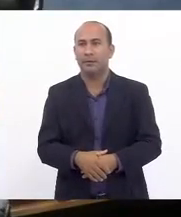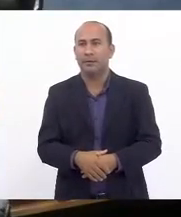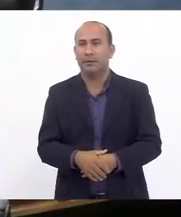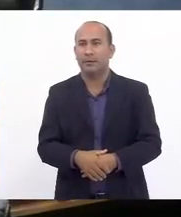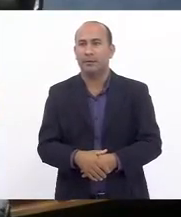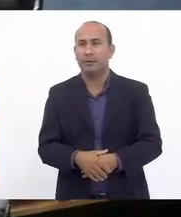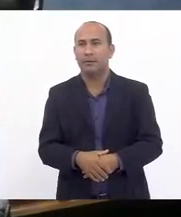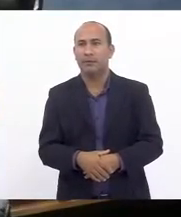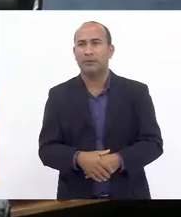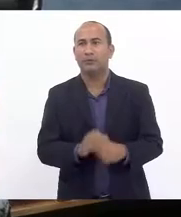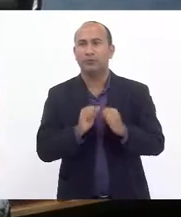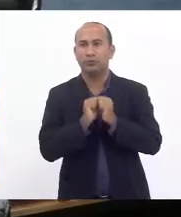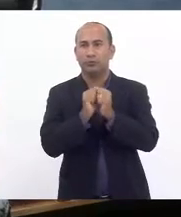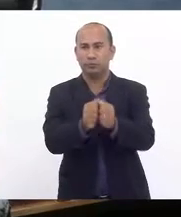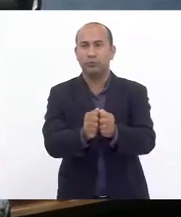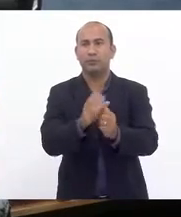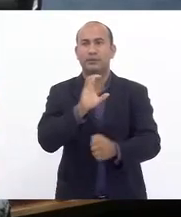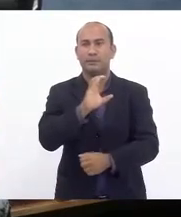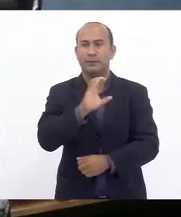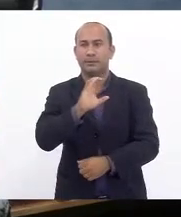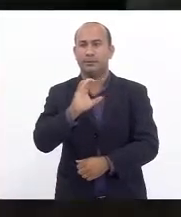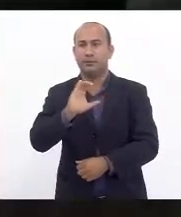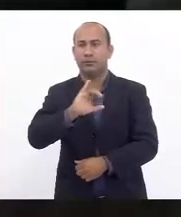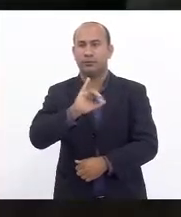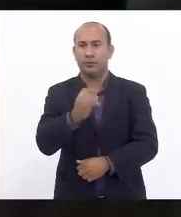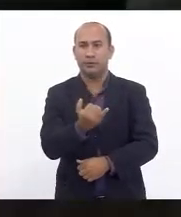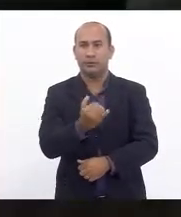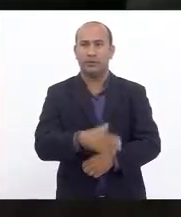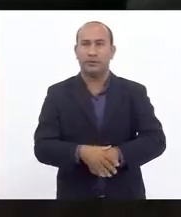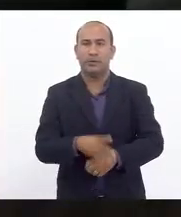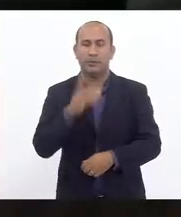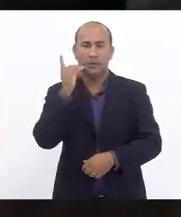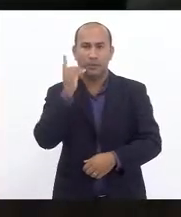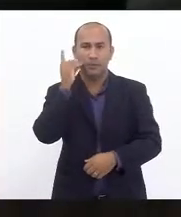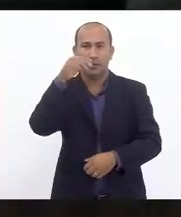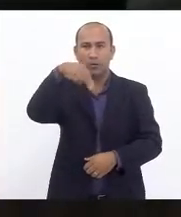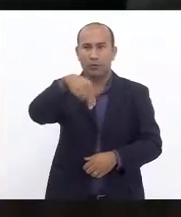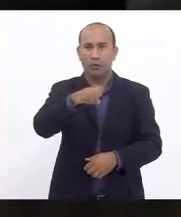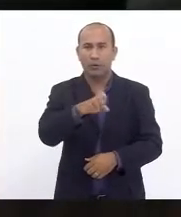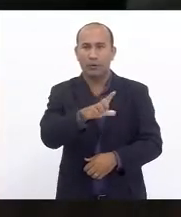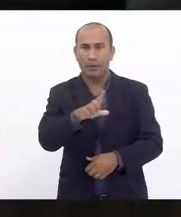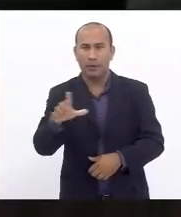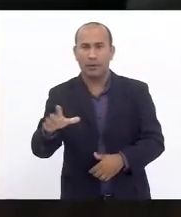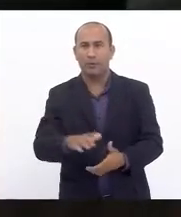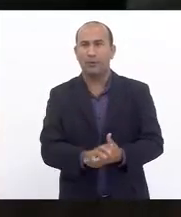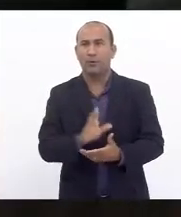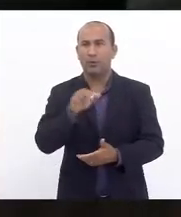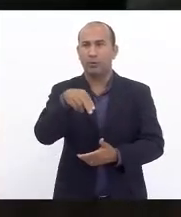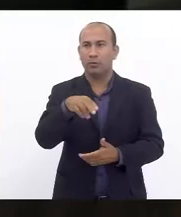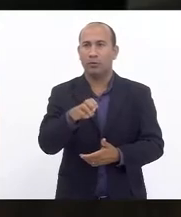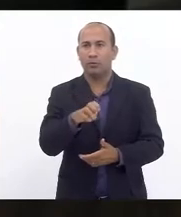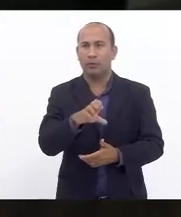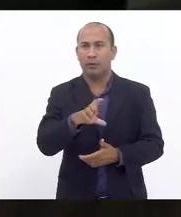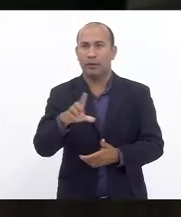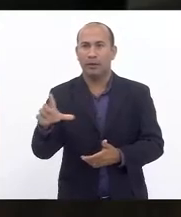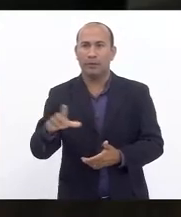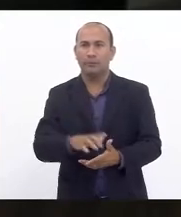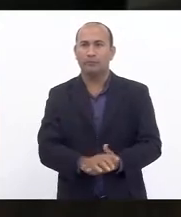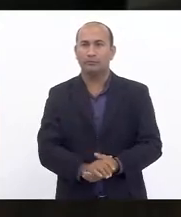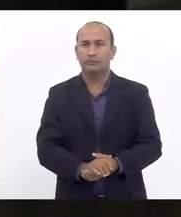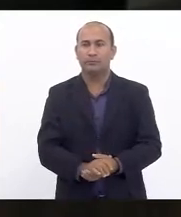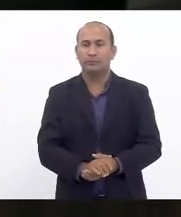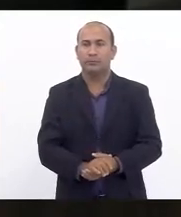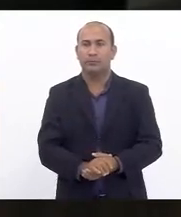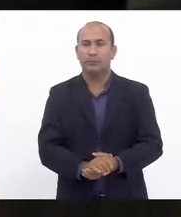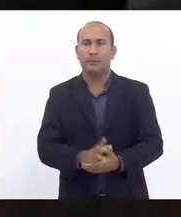favorável. Acompanha a CCJ. Pela Comissão de Economia, deputado Noel de Carvalho. Deputado Noel de Carvalho.